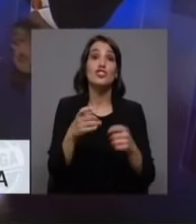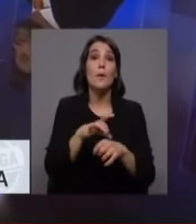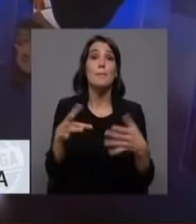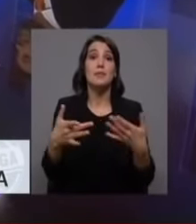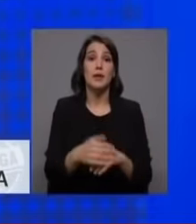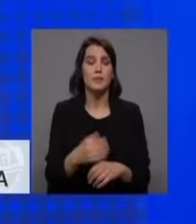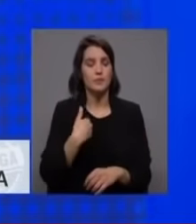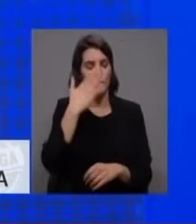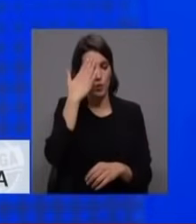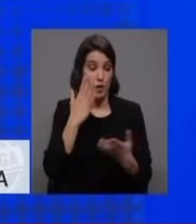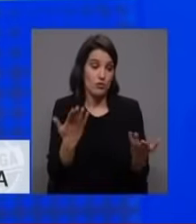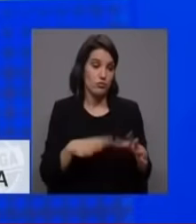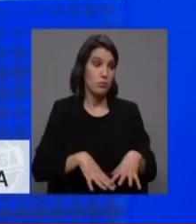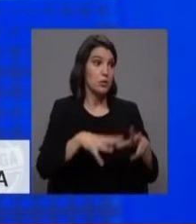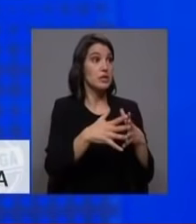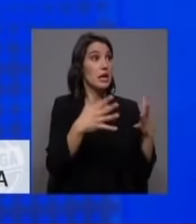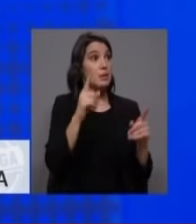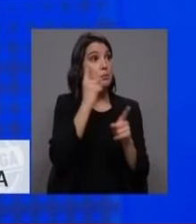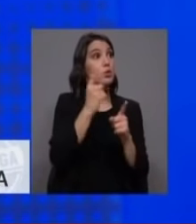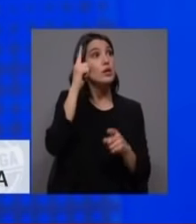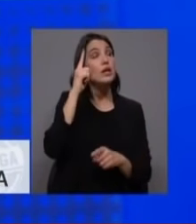florestas merdas